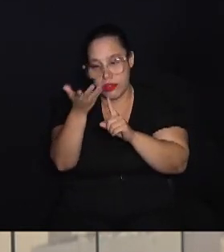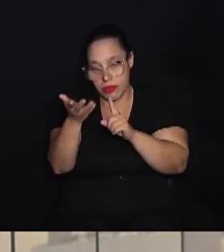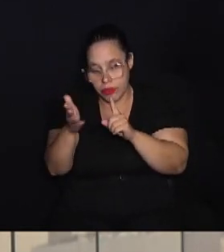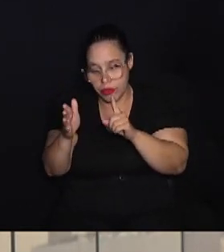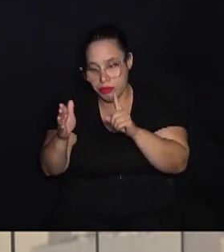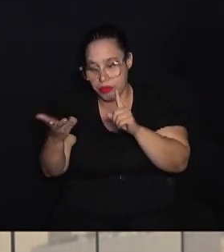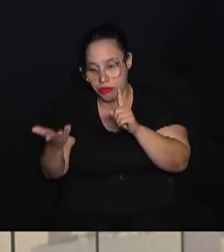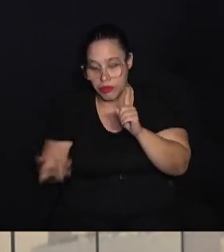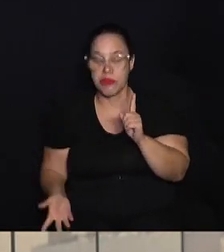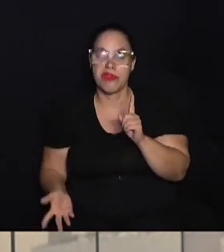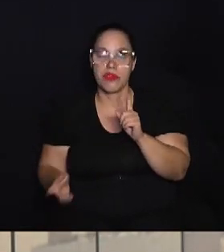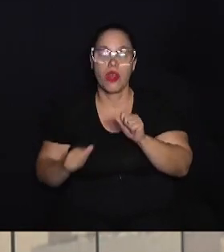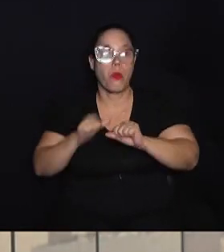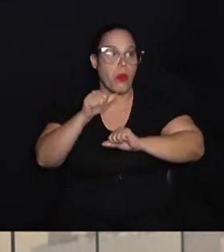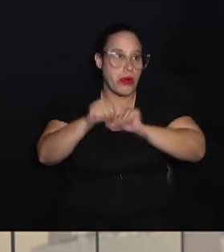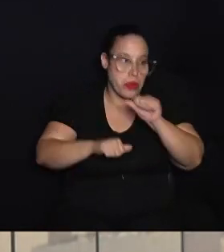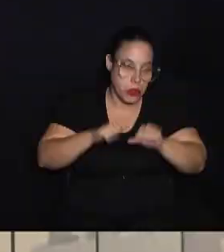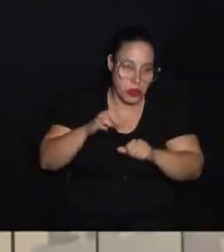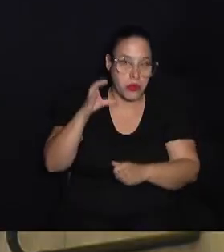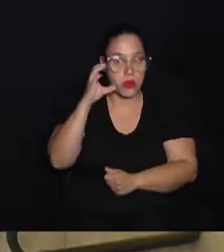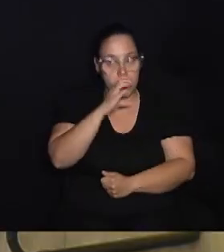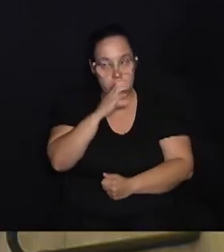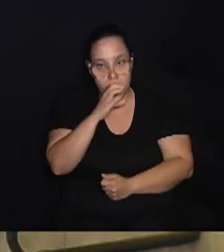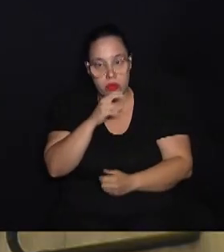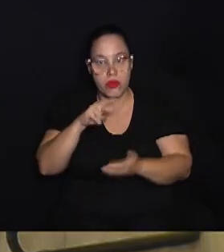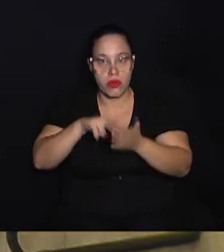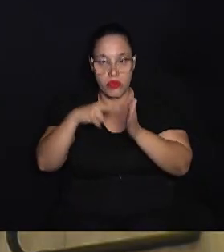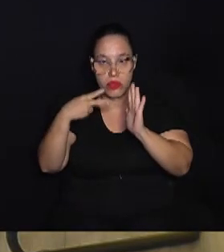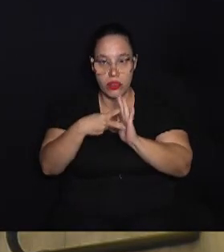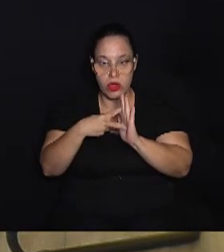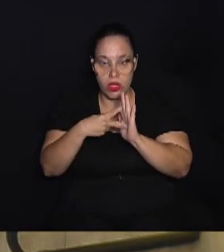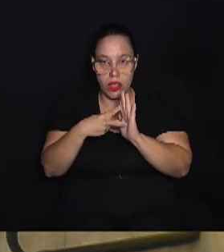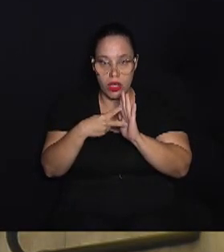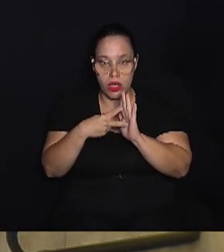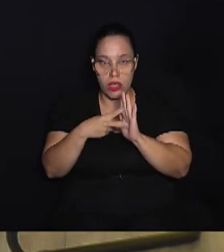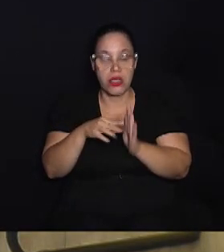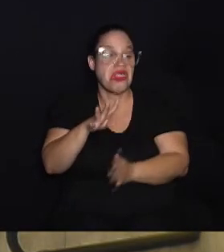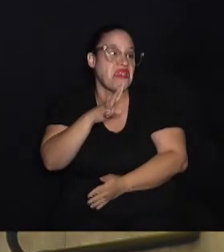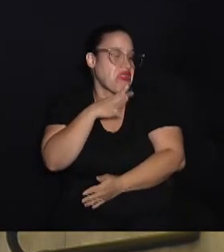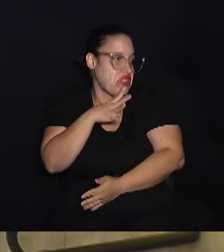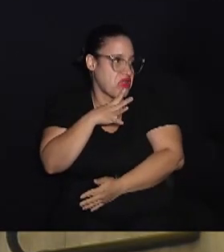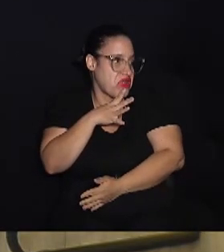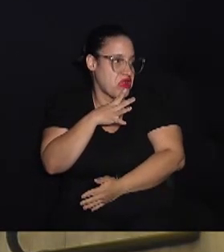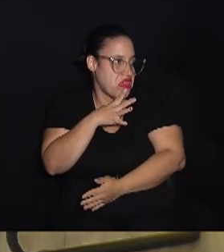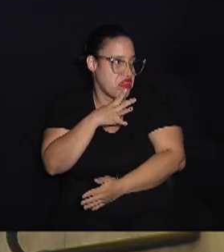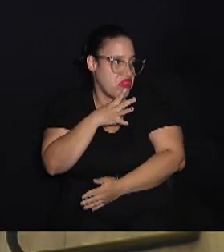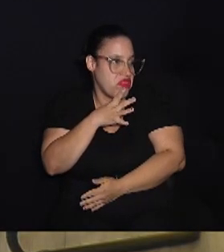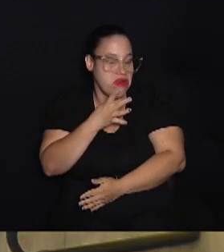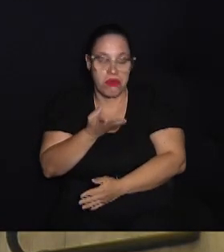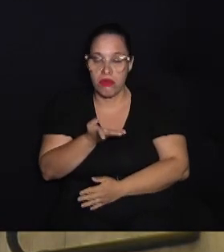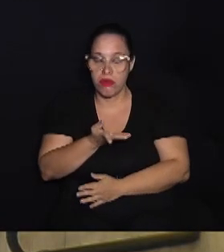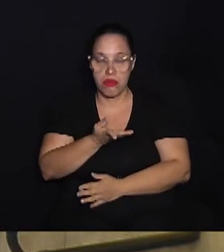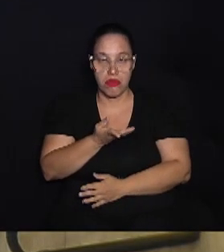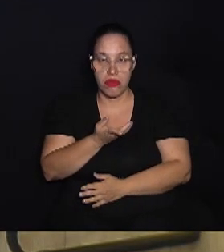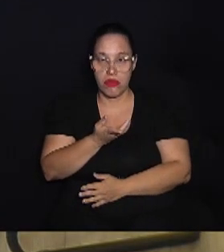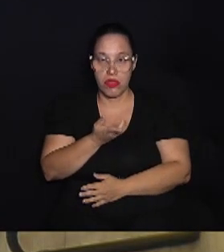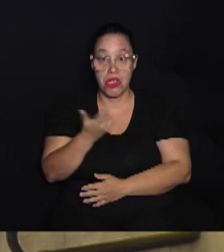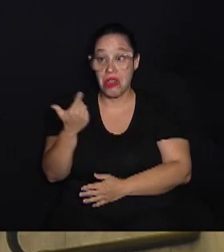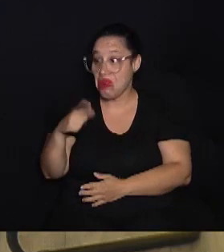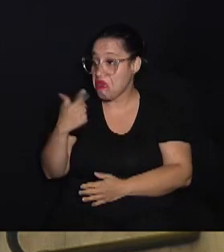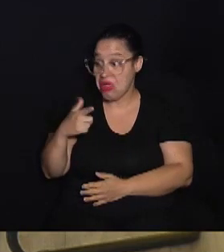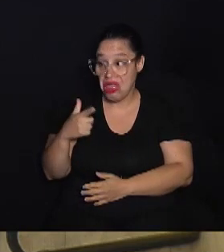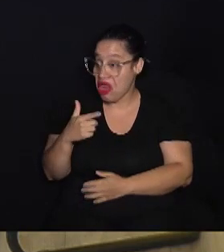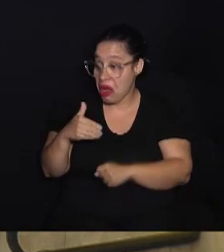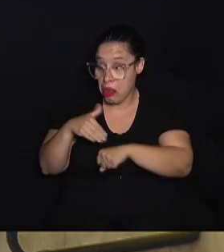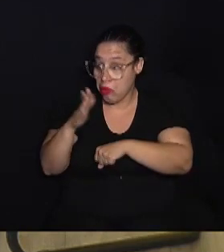quando a gente fala nessa mudança, nessa emergência, significa assim, que esse padrão que a gente conhece, ele passa a não existir mais. A